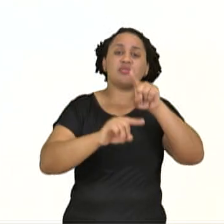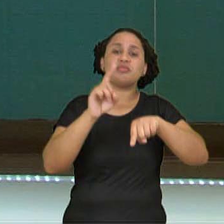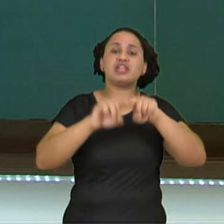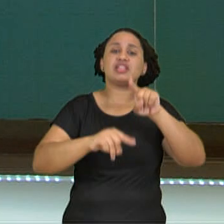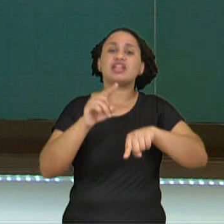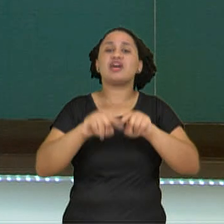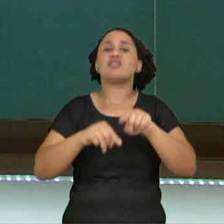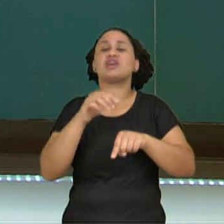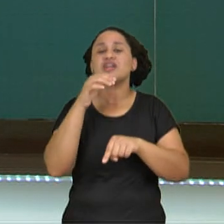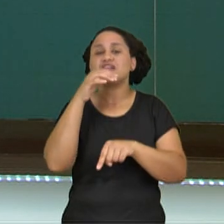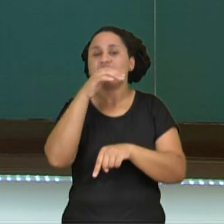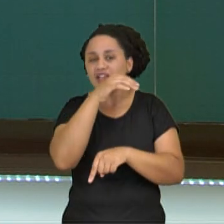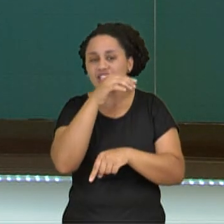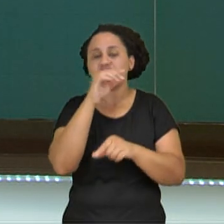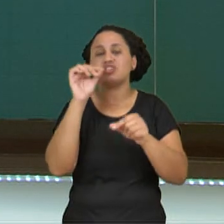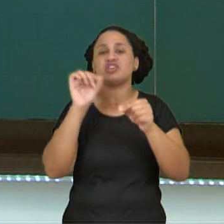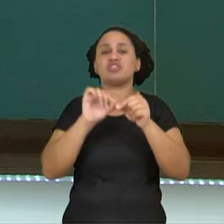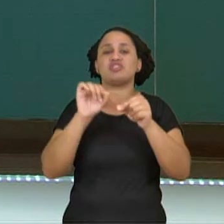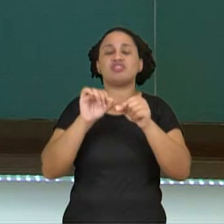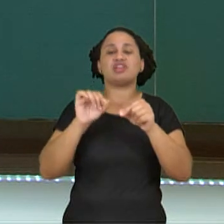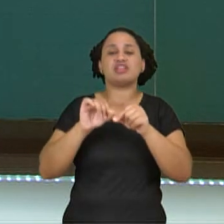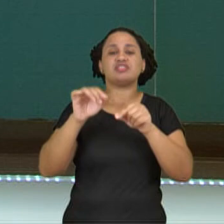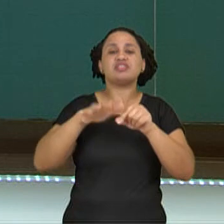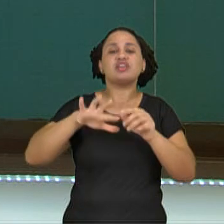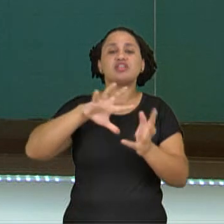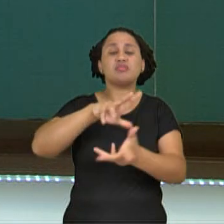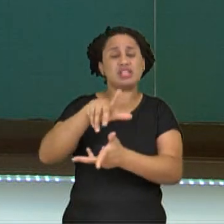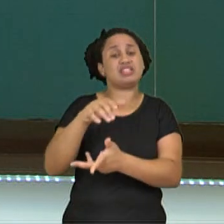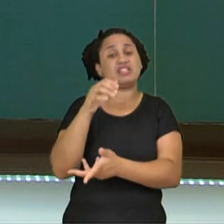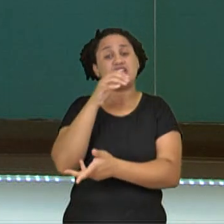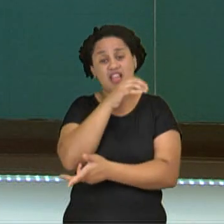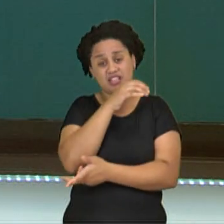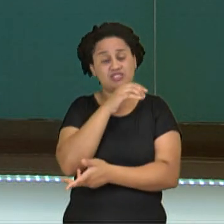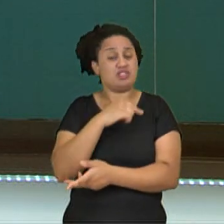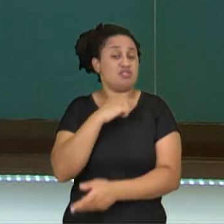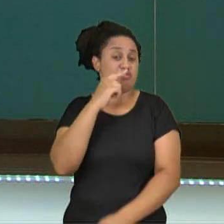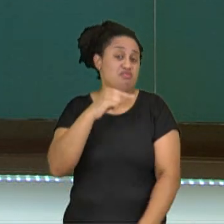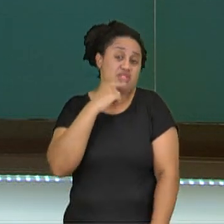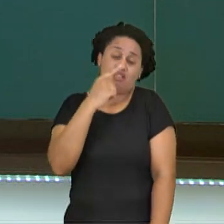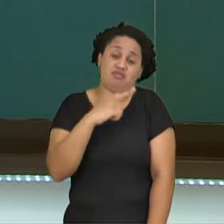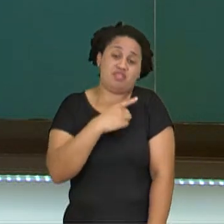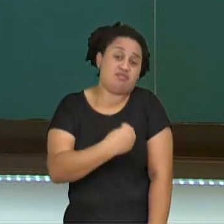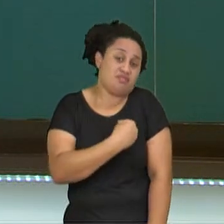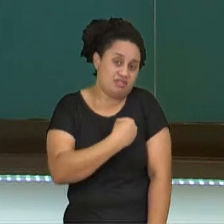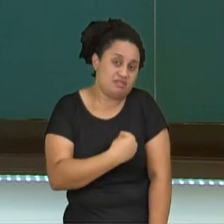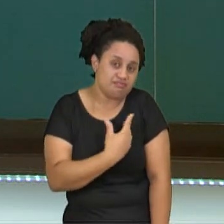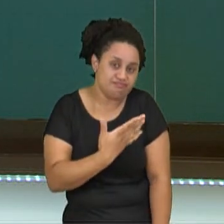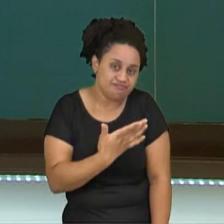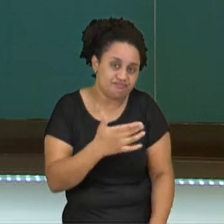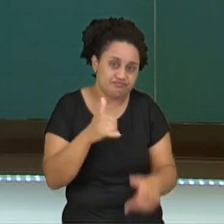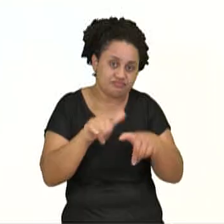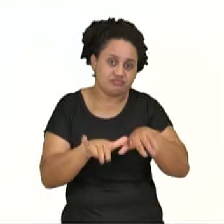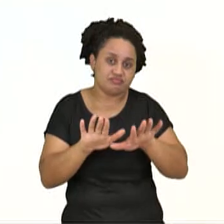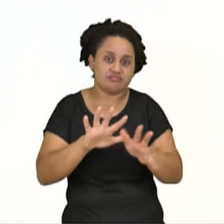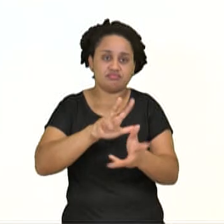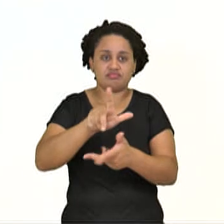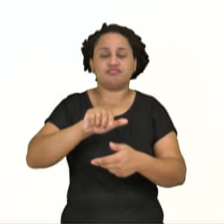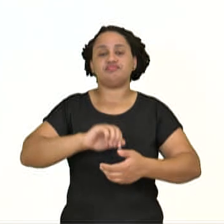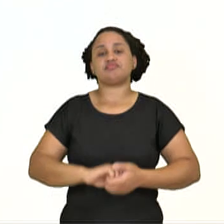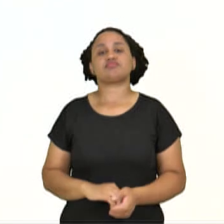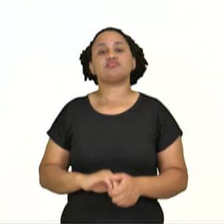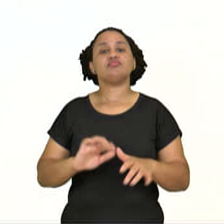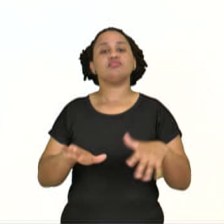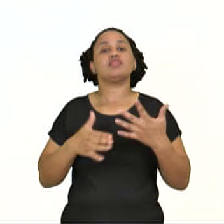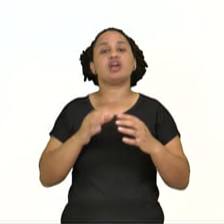quente, fazendo com que o nosso planeta fosse muito quente e a vida não se estabelecesse. O oxigênio, então,